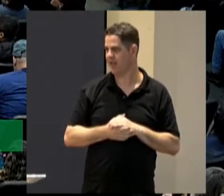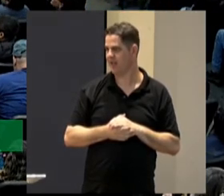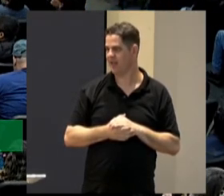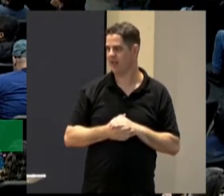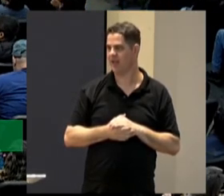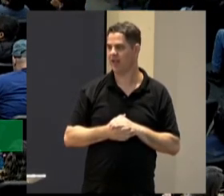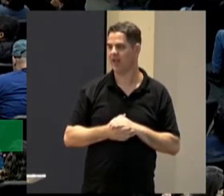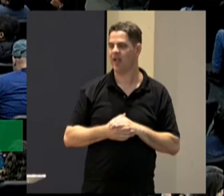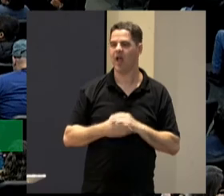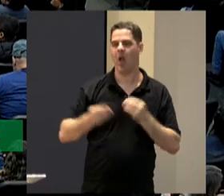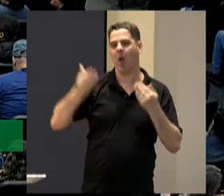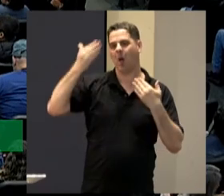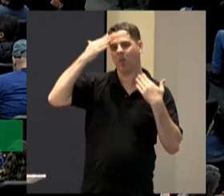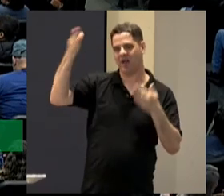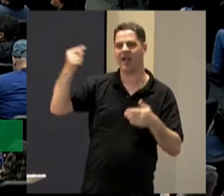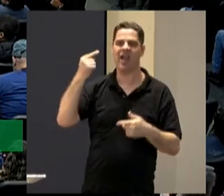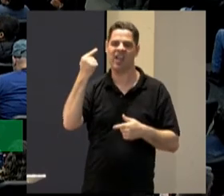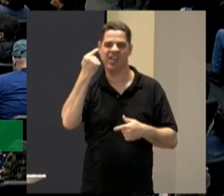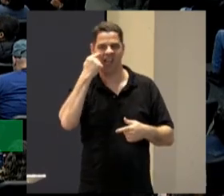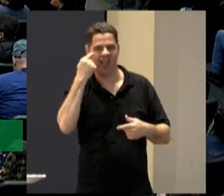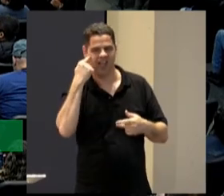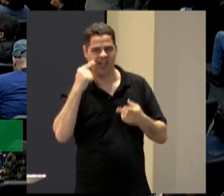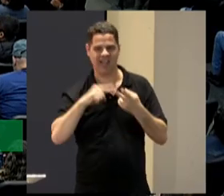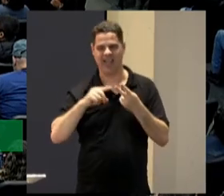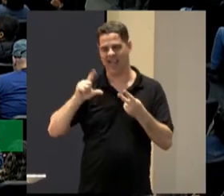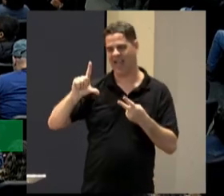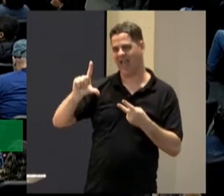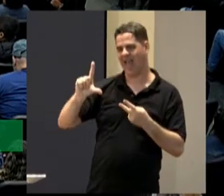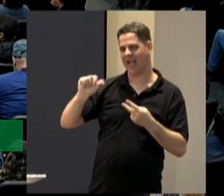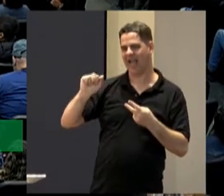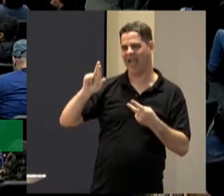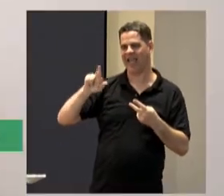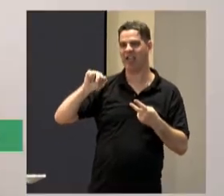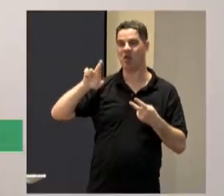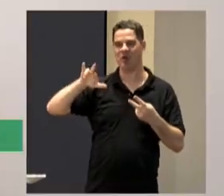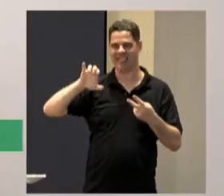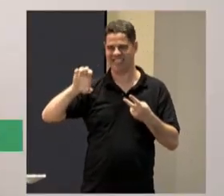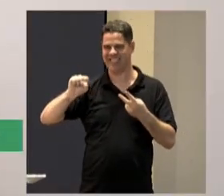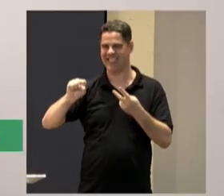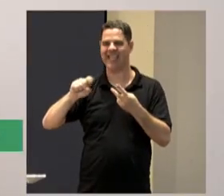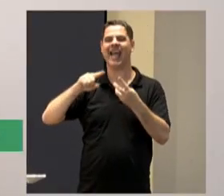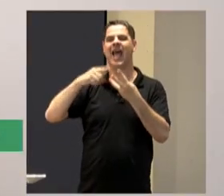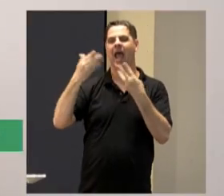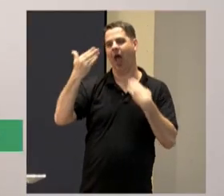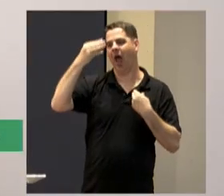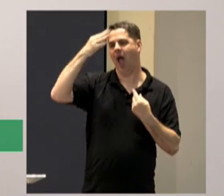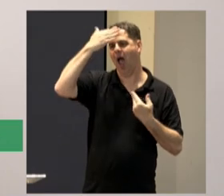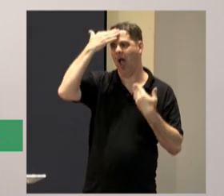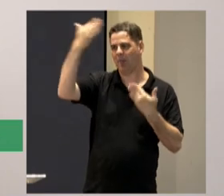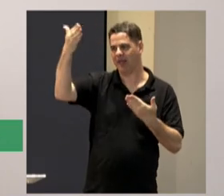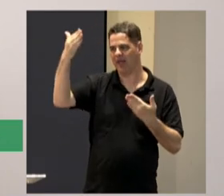Voltou. A fala da professora Jerusa e da professora Nailze, dizer que é sempre muito maravilhoso poder aprender com vocês.